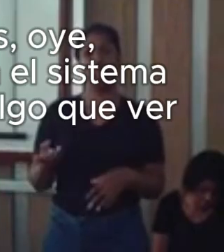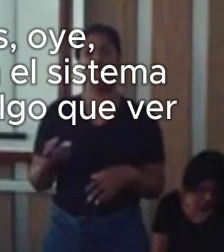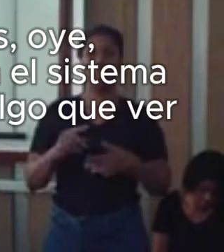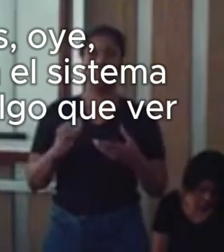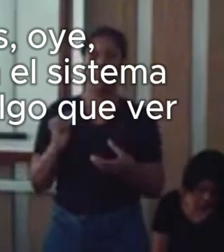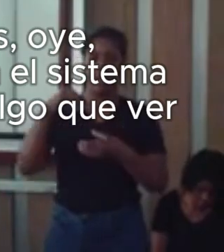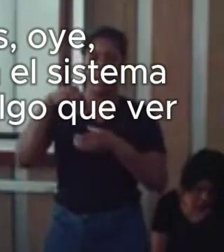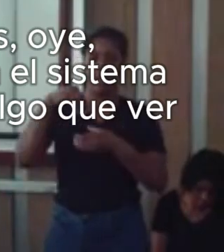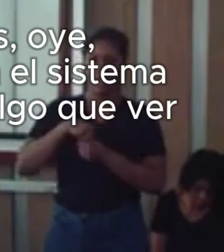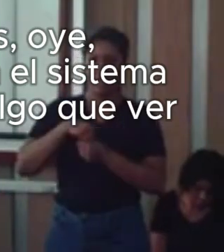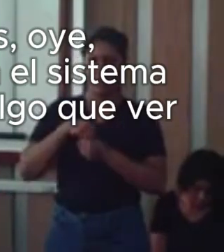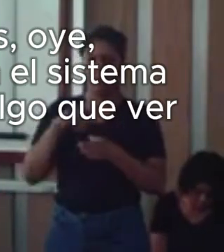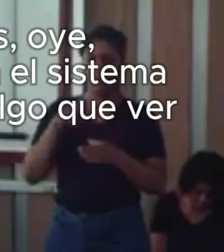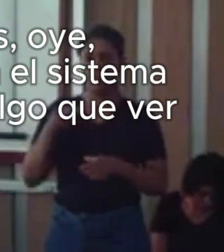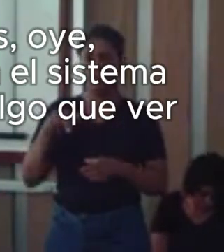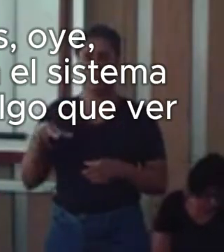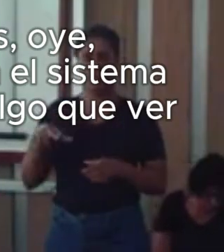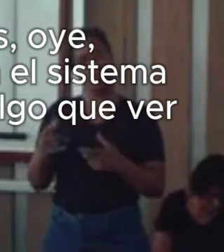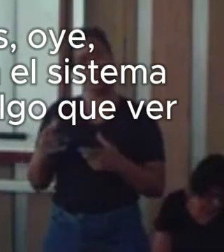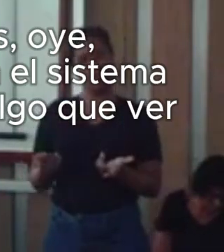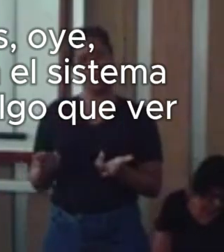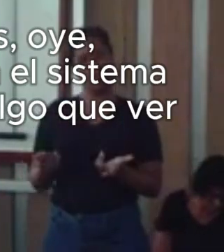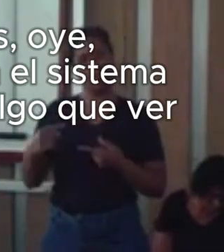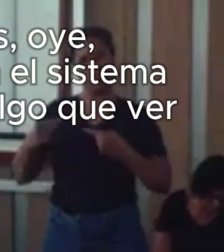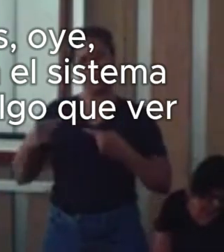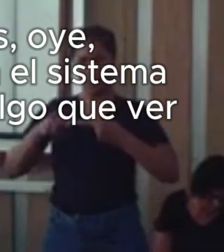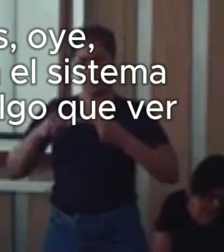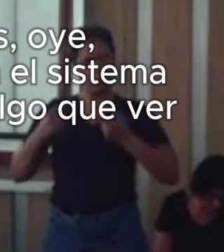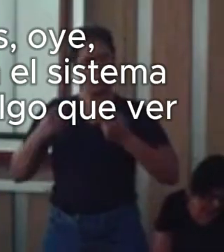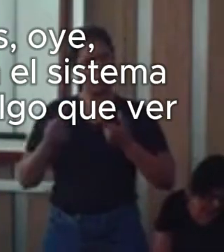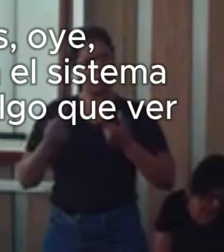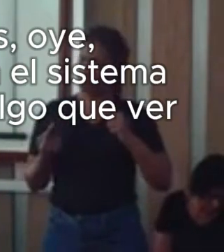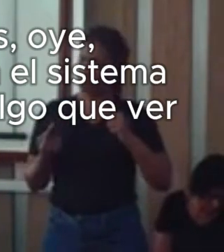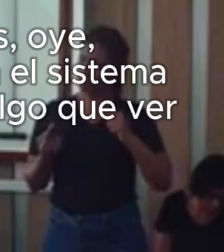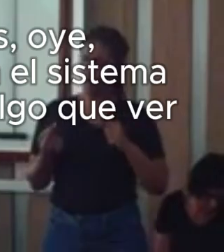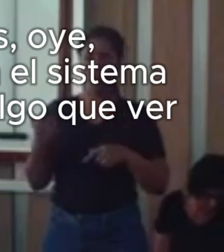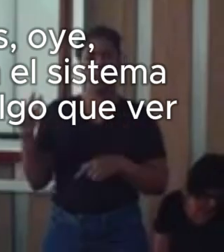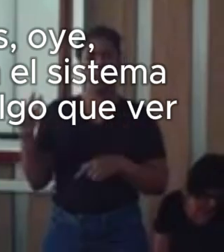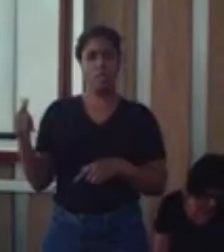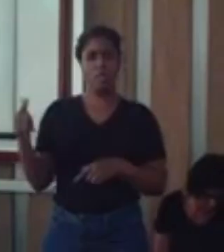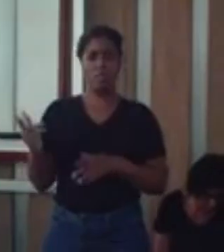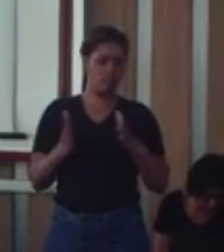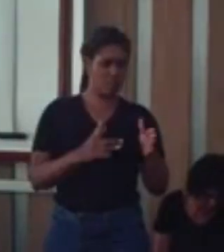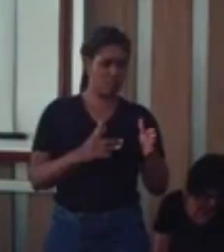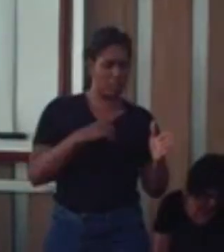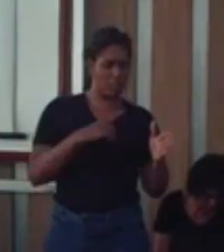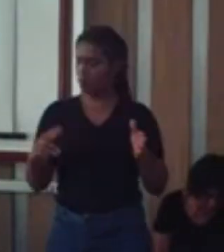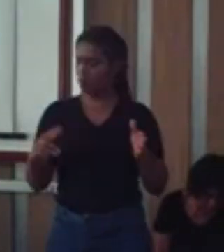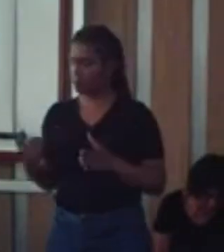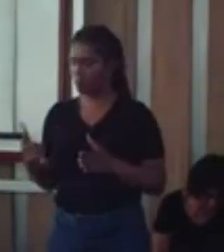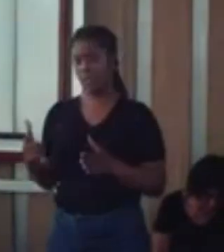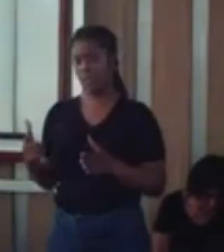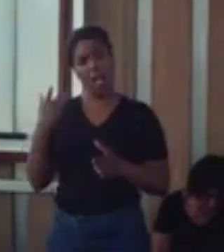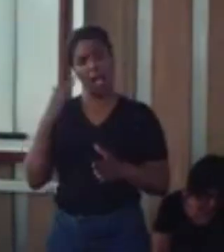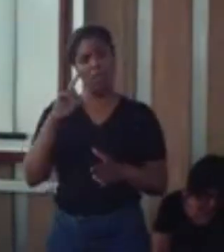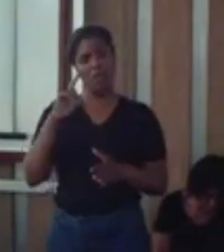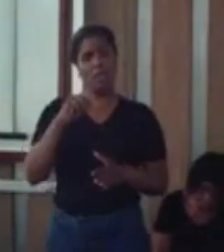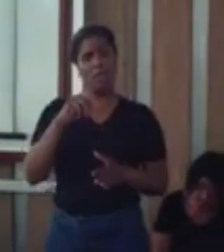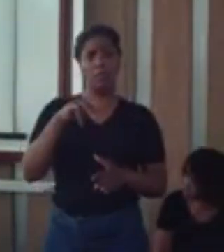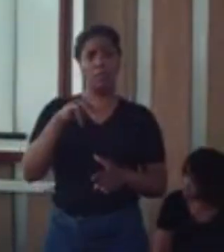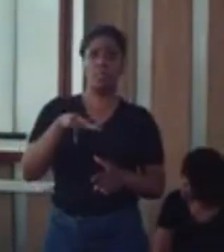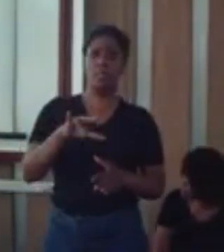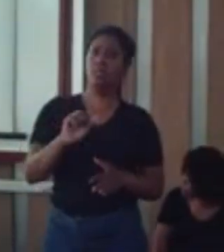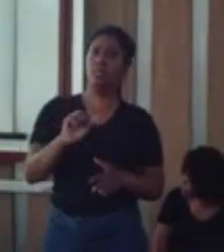não regenera e não tem laminina, vai ver que a laminina tem alguma coisa a ver com essa regeneração. Isso aqui eu não vou pular,